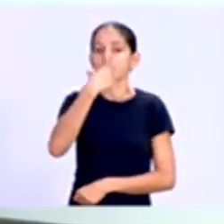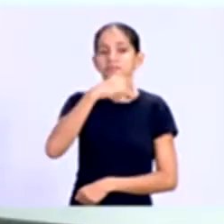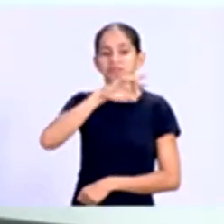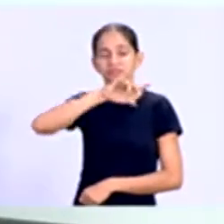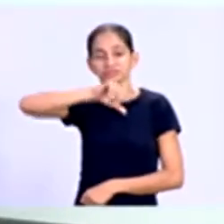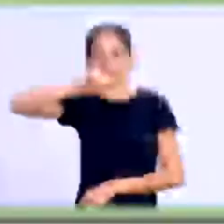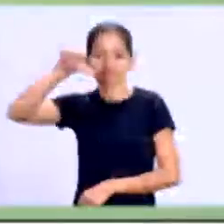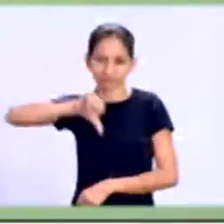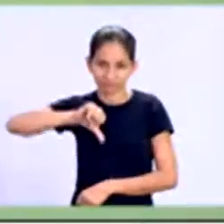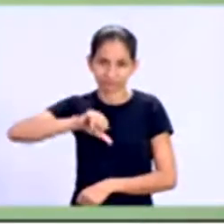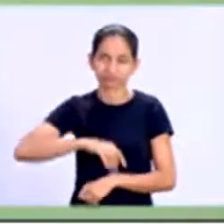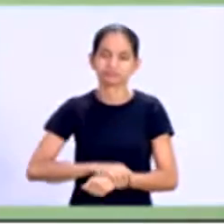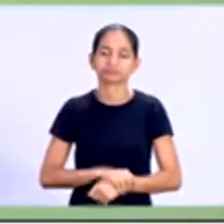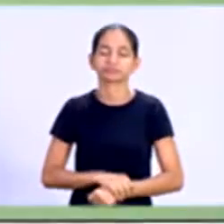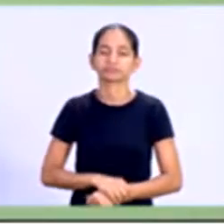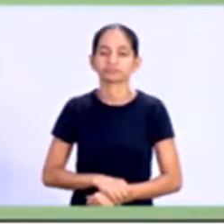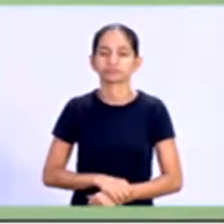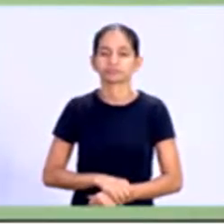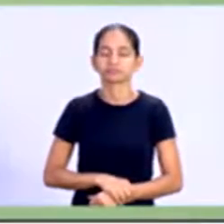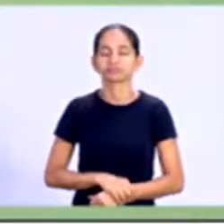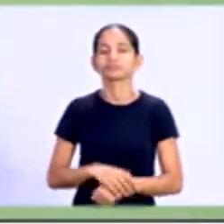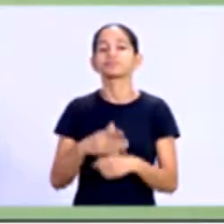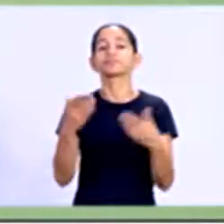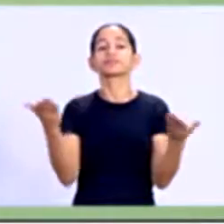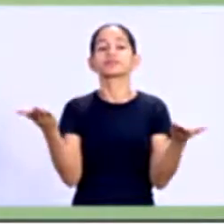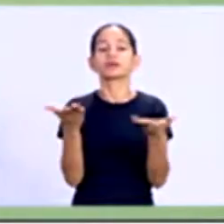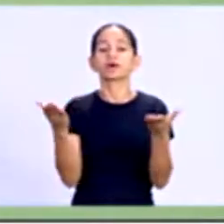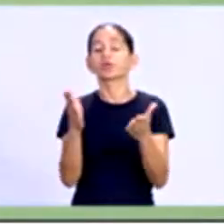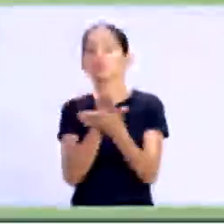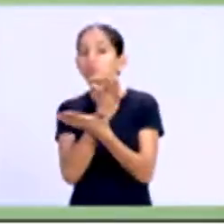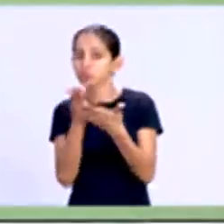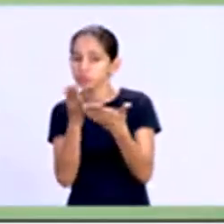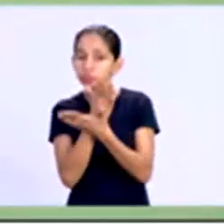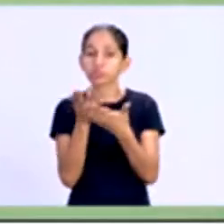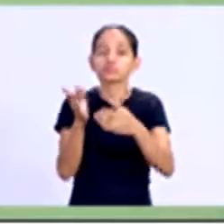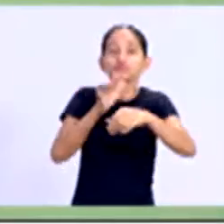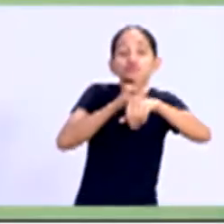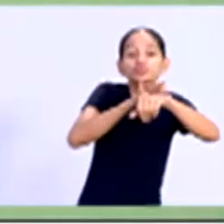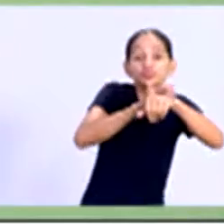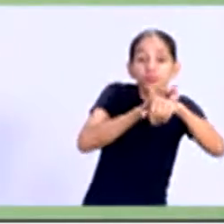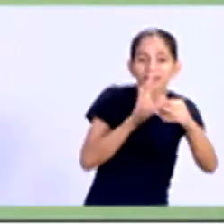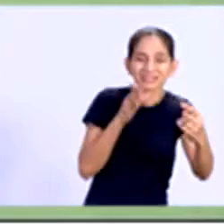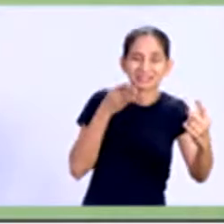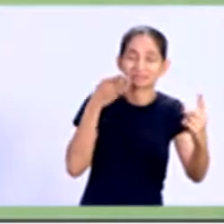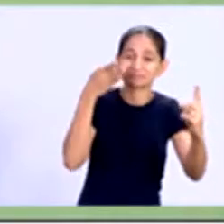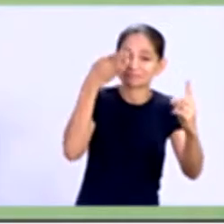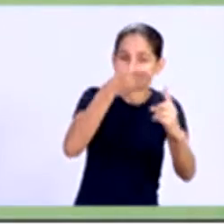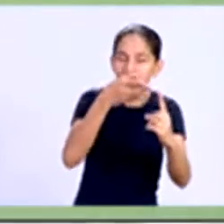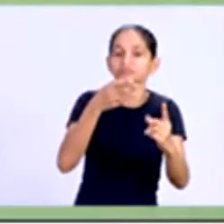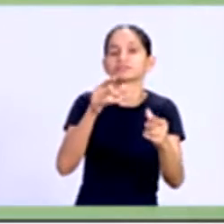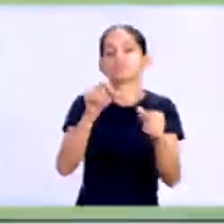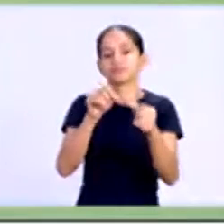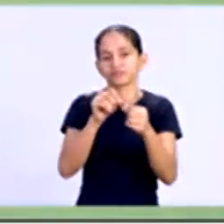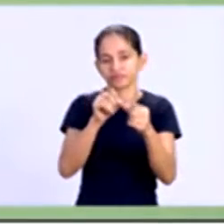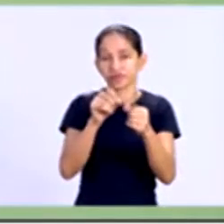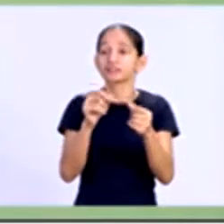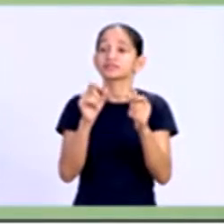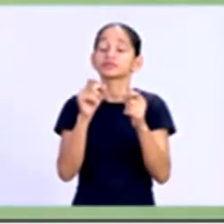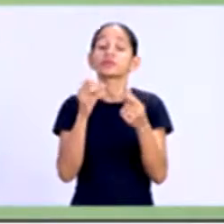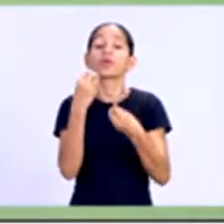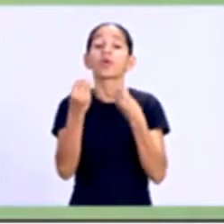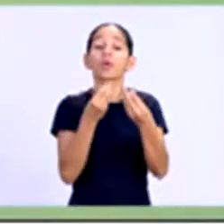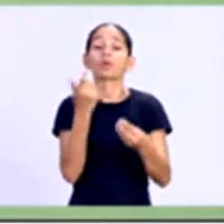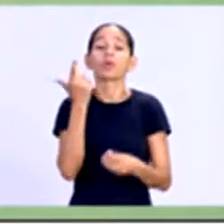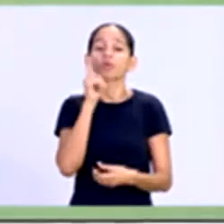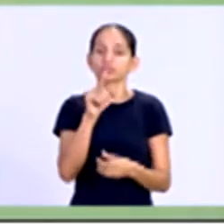alimento. E os micro-organismos causadores de doenças? Esses, para que haja